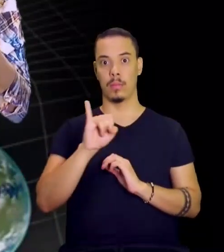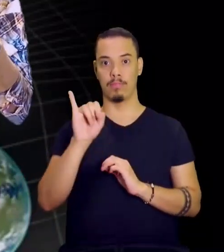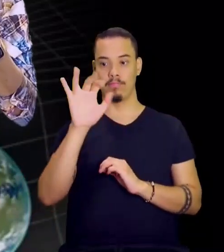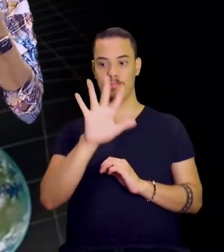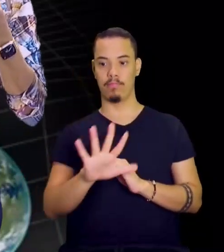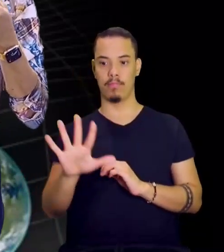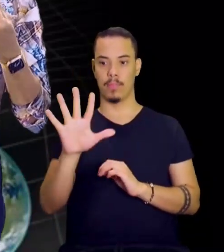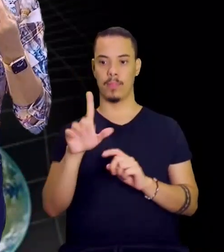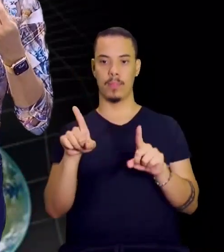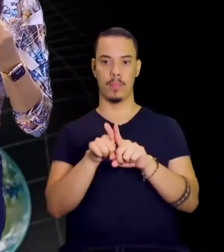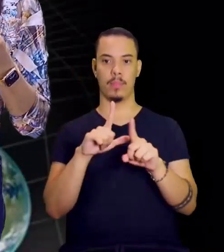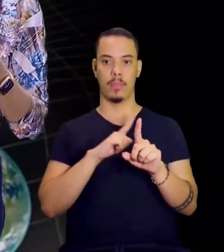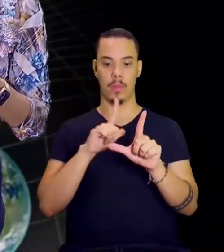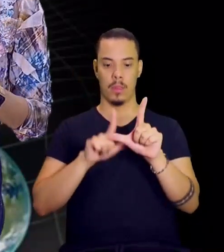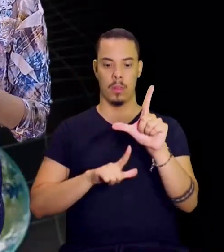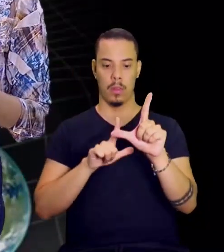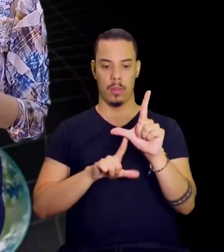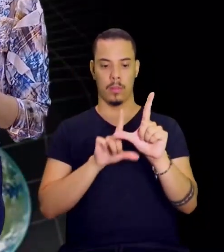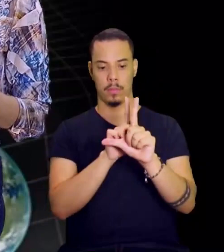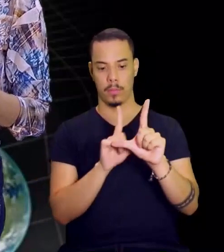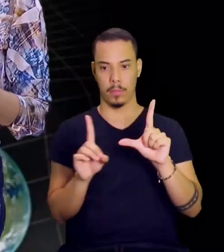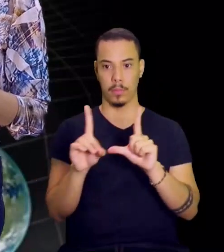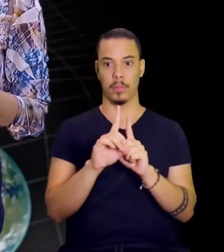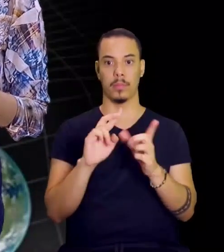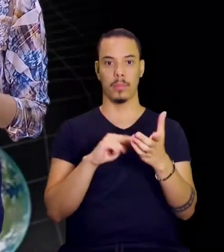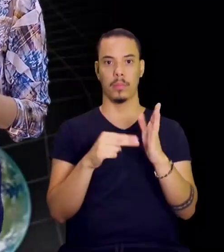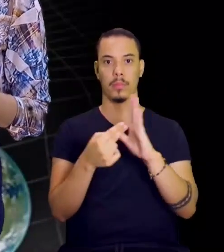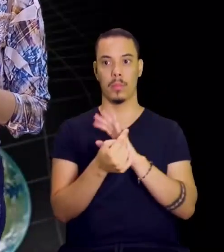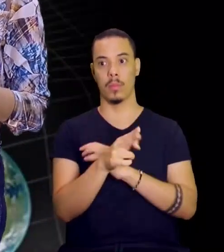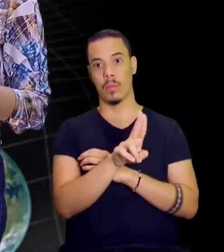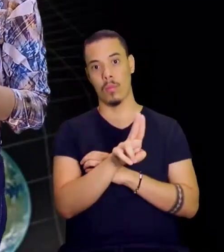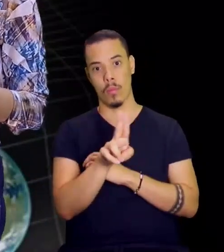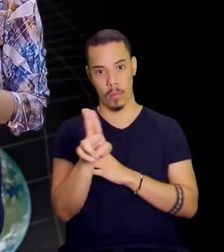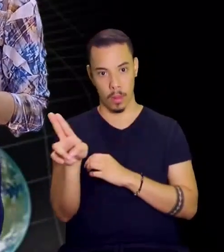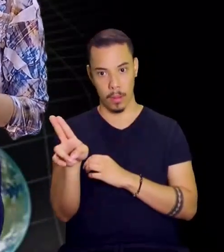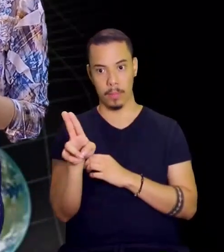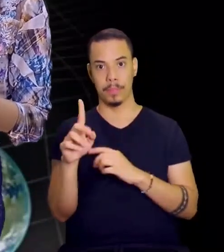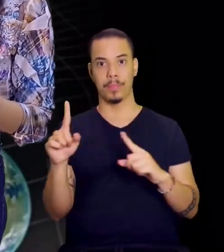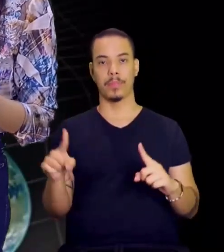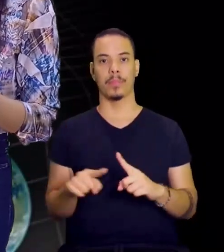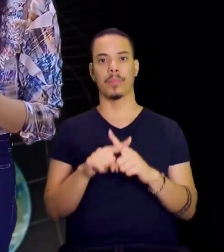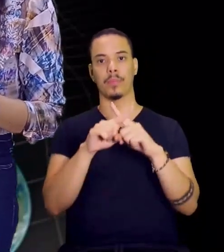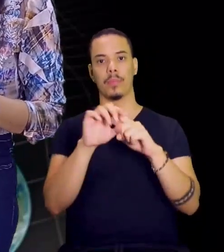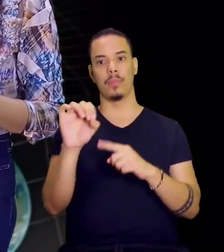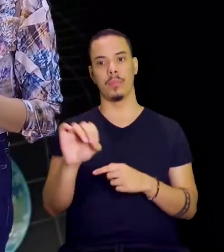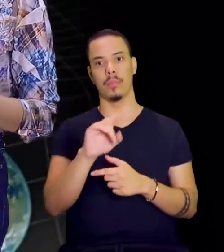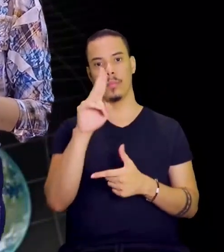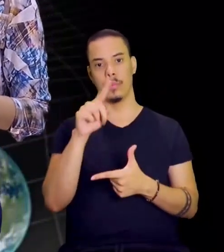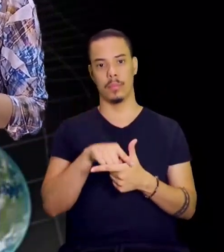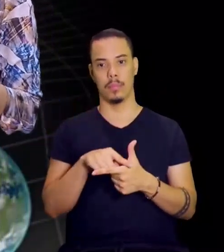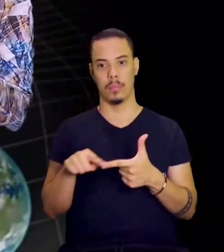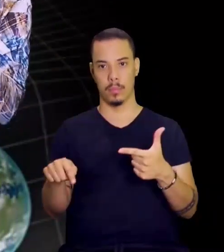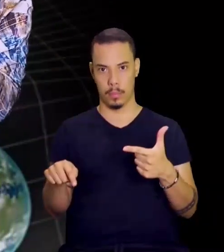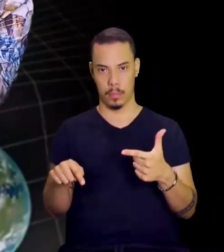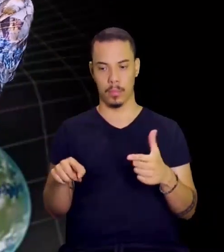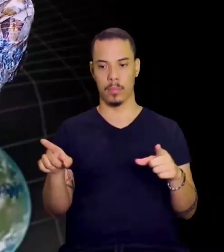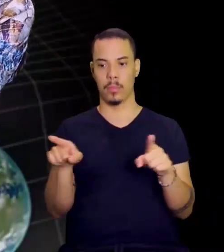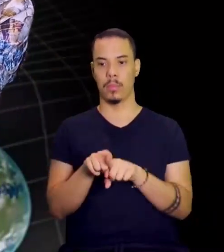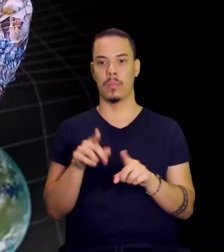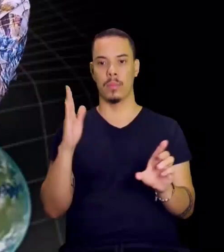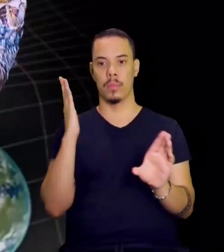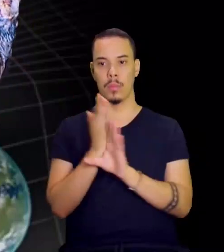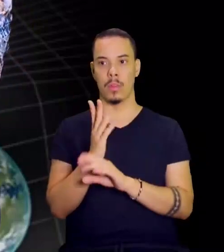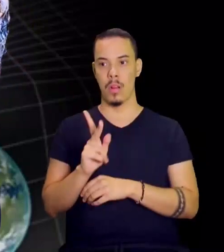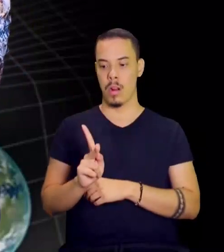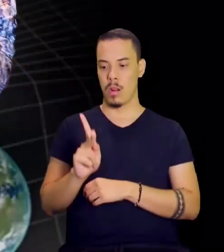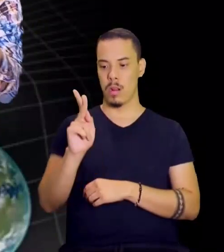nós temos uma letrinha na frente que representa um nome, né, professor? Como uma multiplicação ou uma divisão daquela unidade. Então, aquele K,